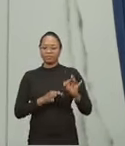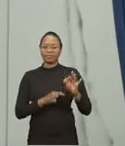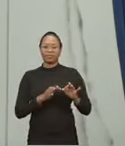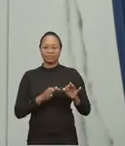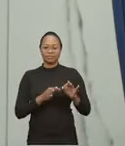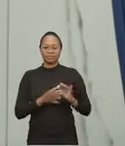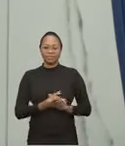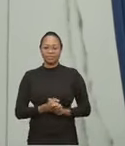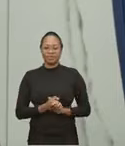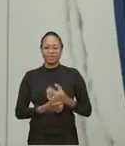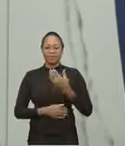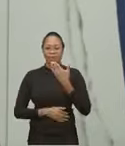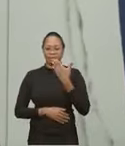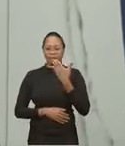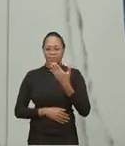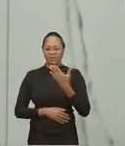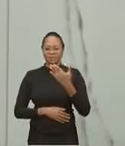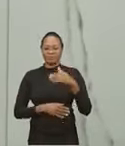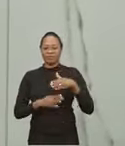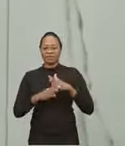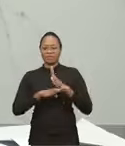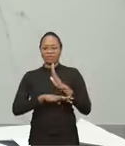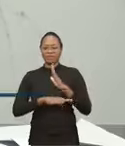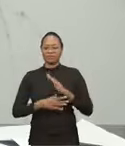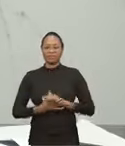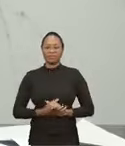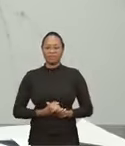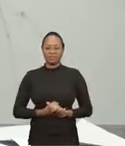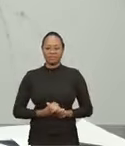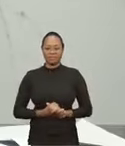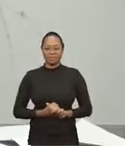Constituição e Justiça, opinando pela aprovação.